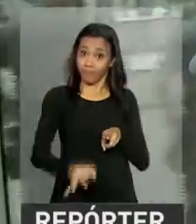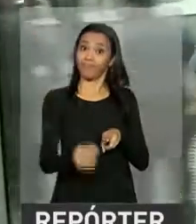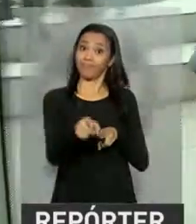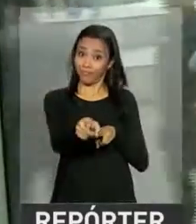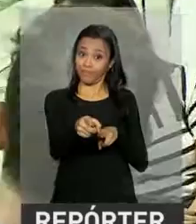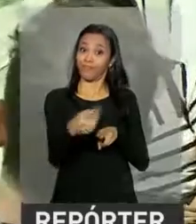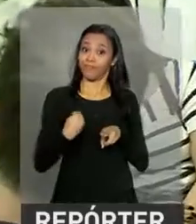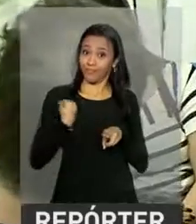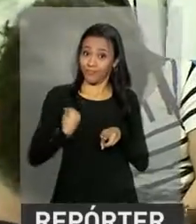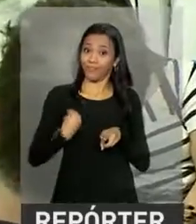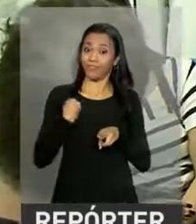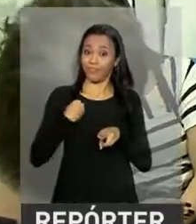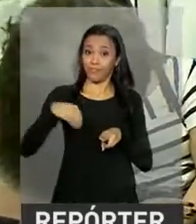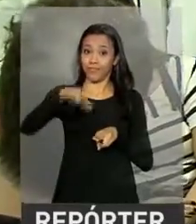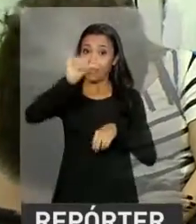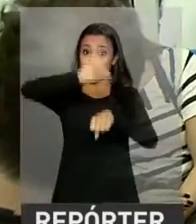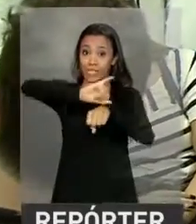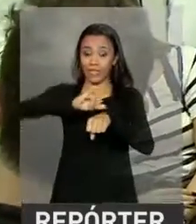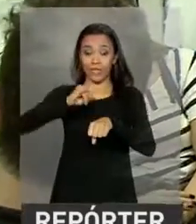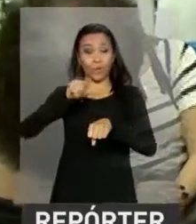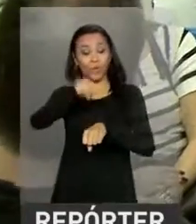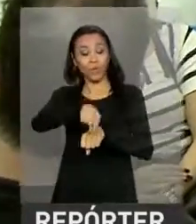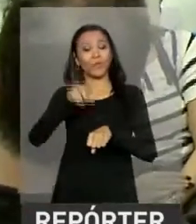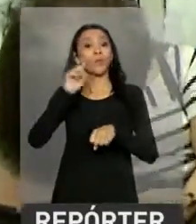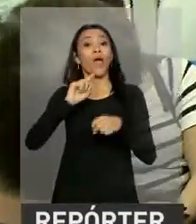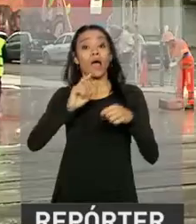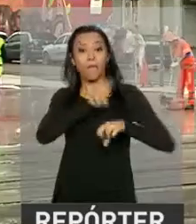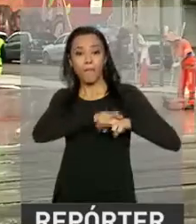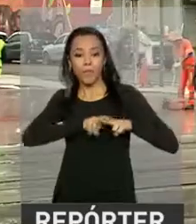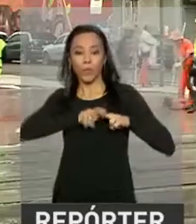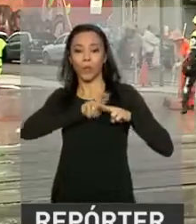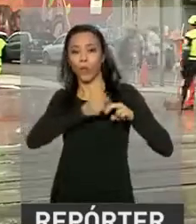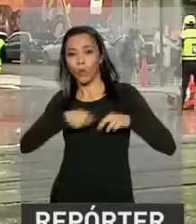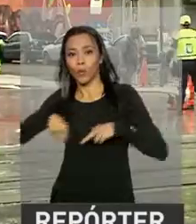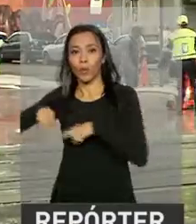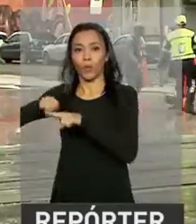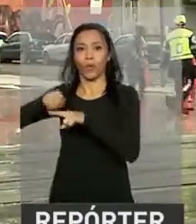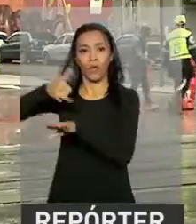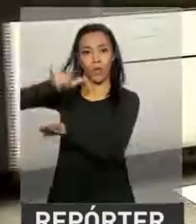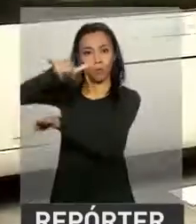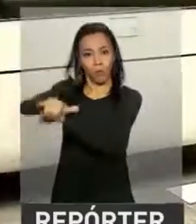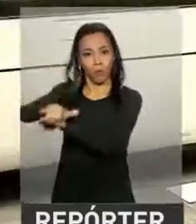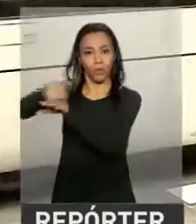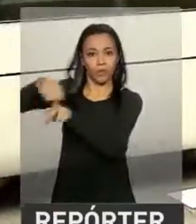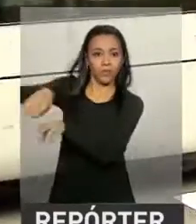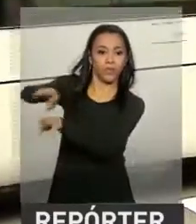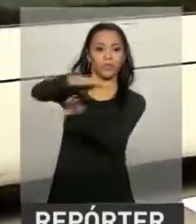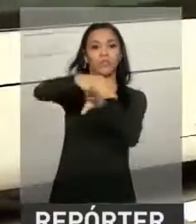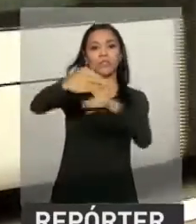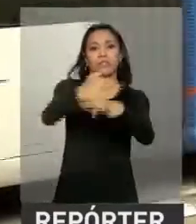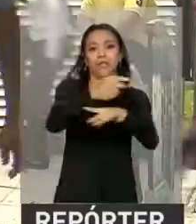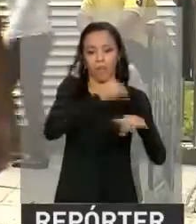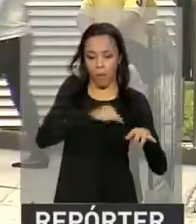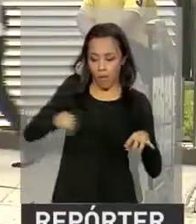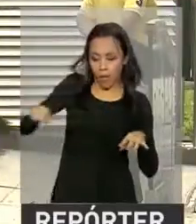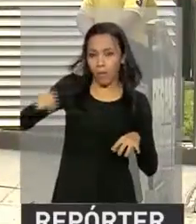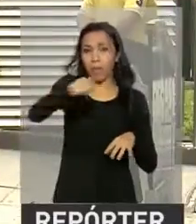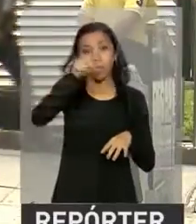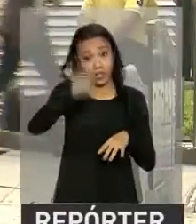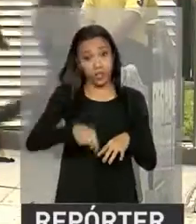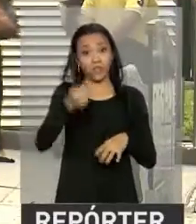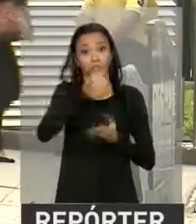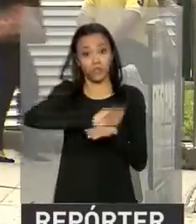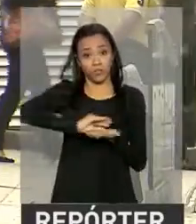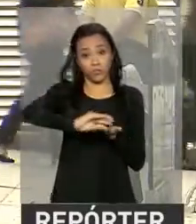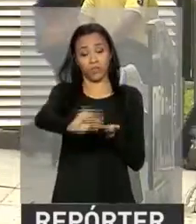Rio, ajudando a integrar aeroporto, metrô e a região portuária. Metade do orçamento do projeto contou com recursos